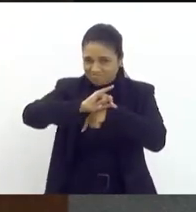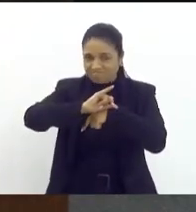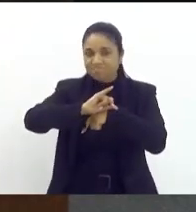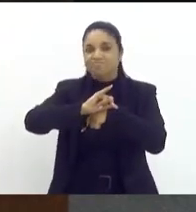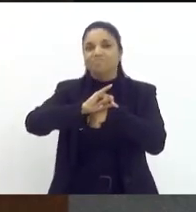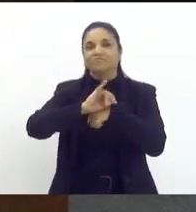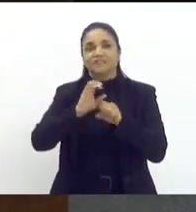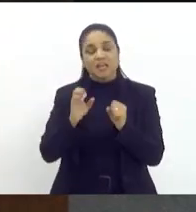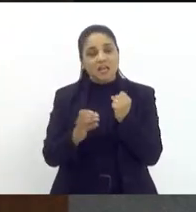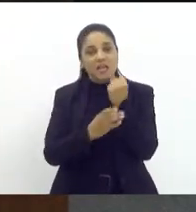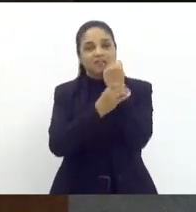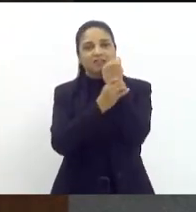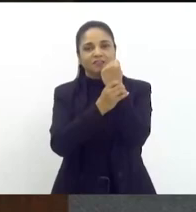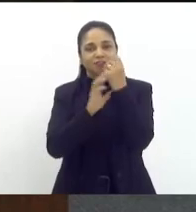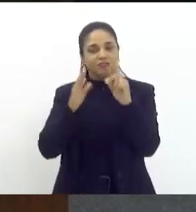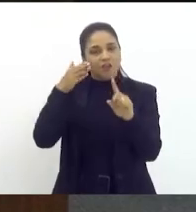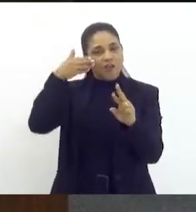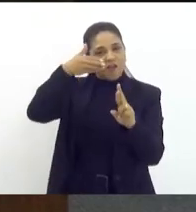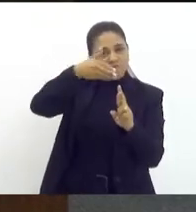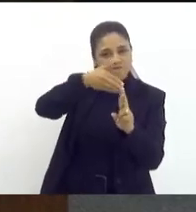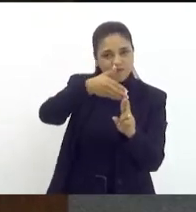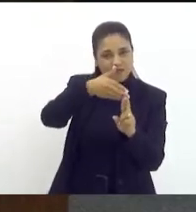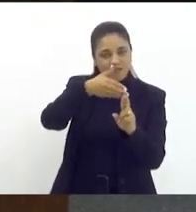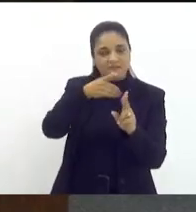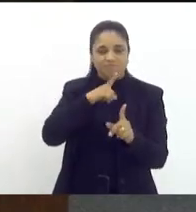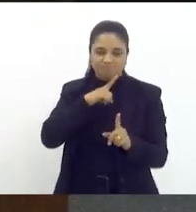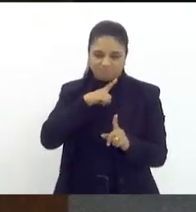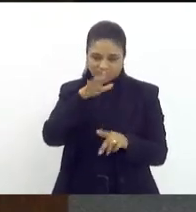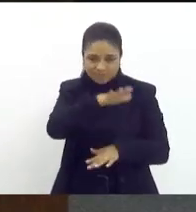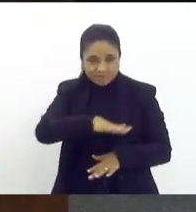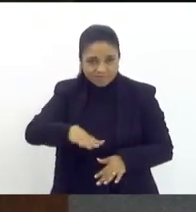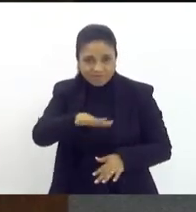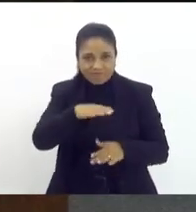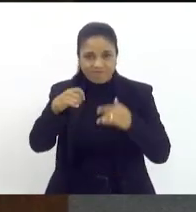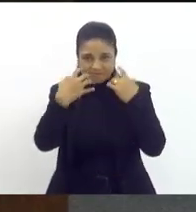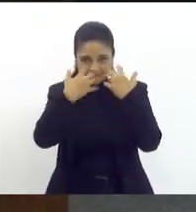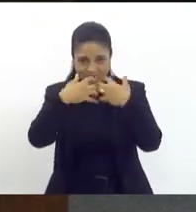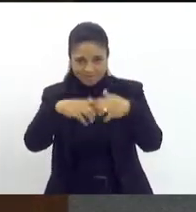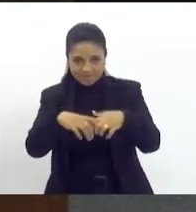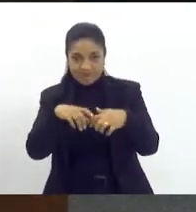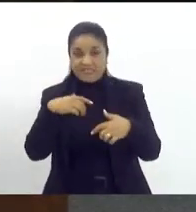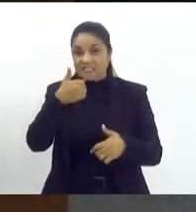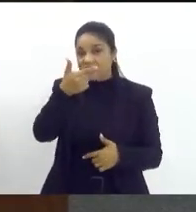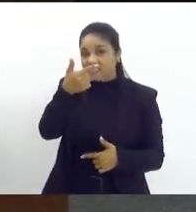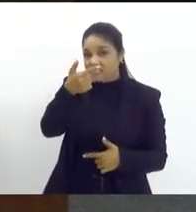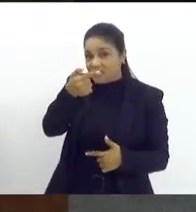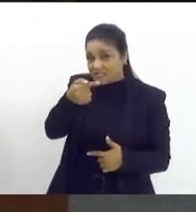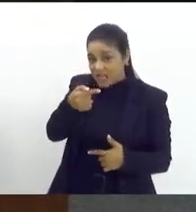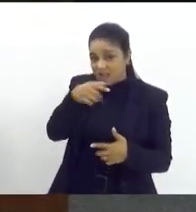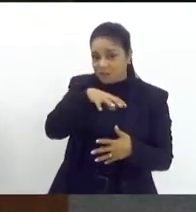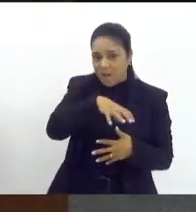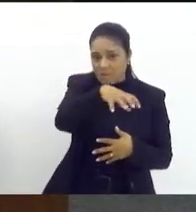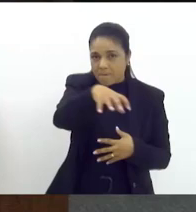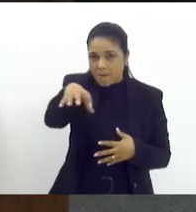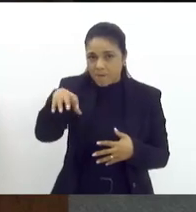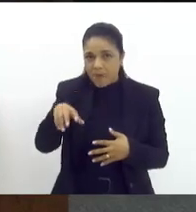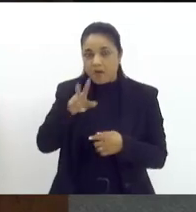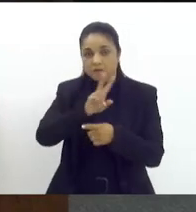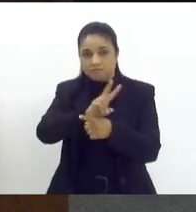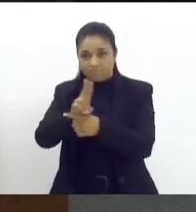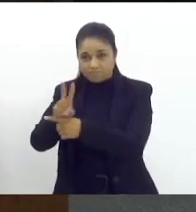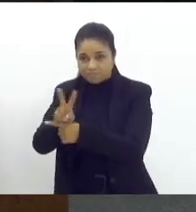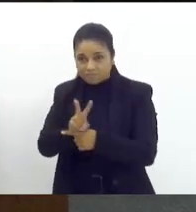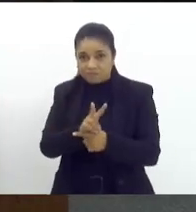não só de referencial que já existe ali 17 unidades de conservação dentro da cidade 22